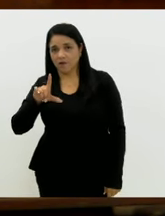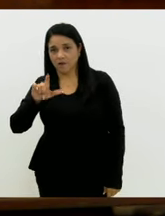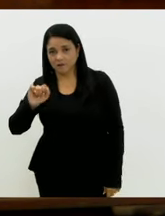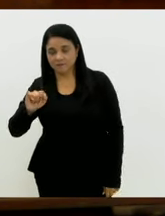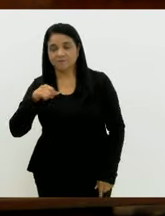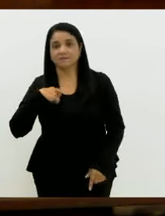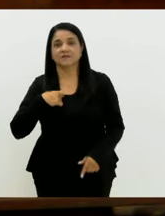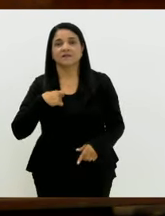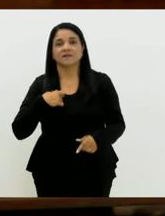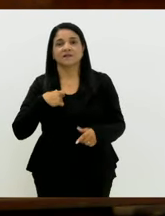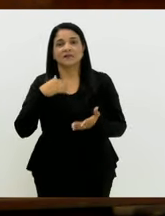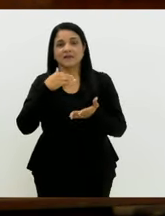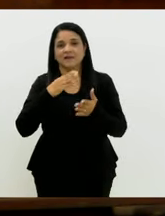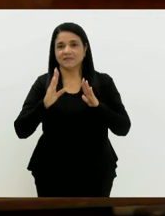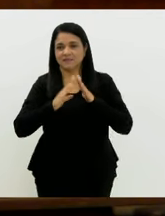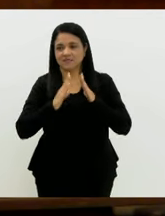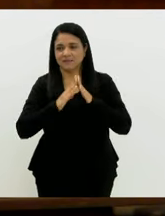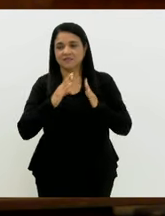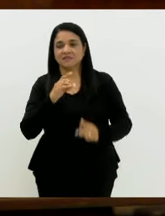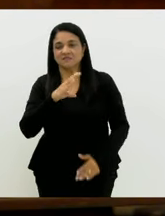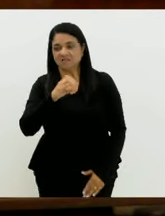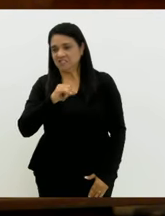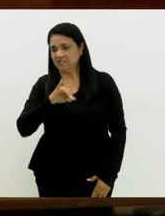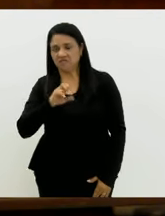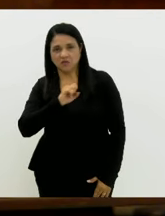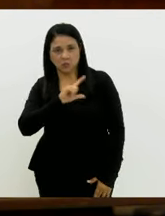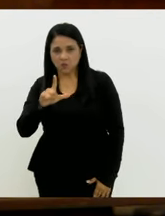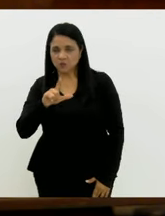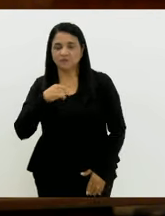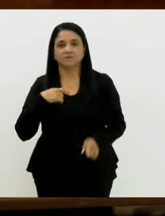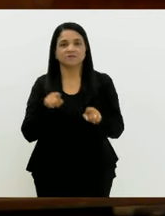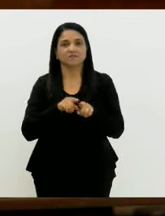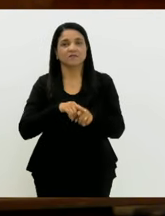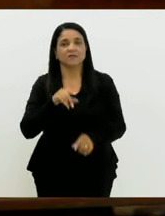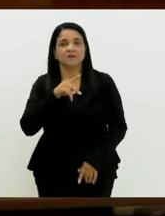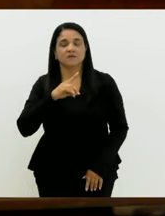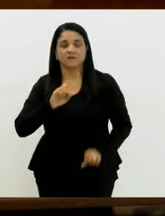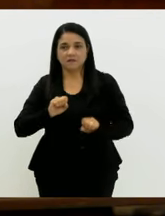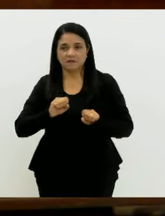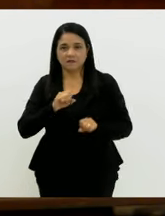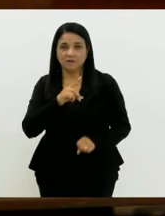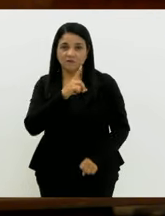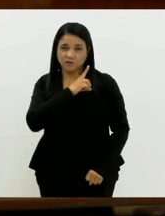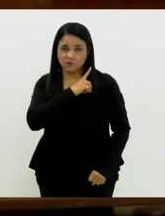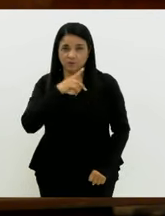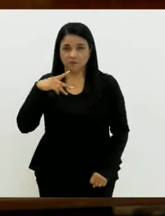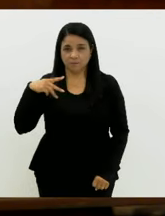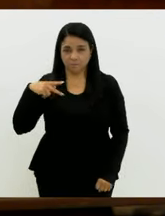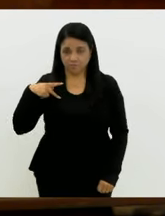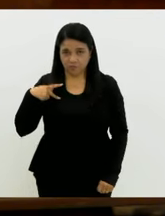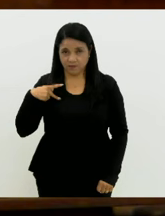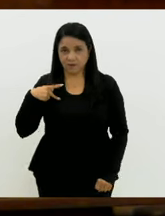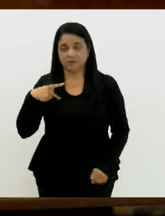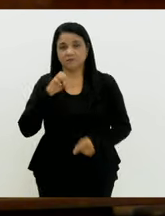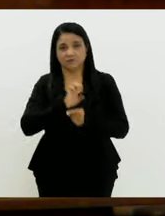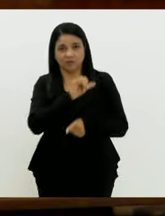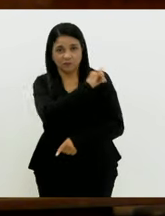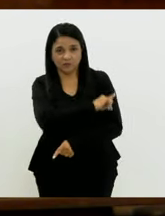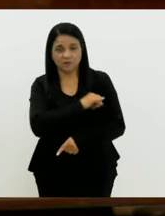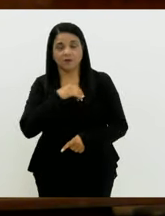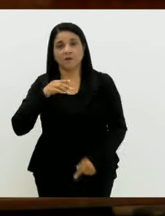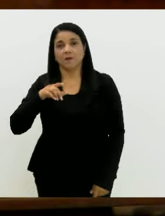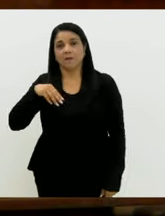Civil, doutora Patrícia Cardoso, defensora pública-geral do Estado do Rio de Janeiro, doutor Marfan Martins